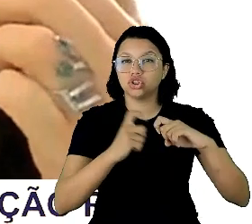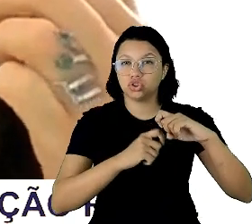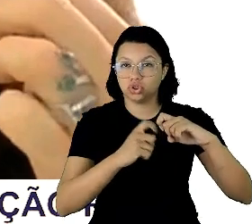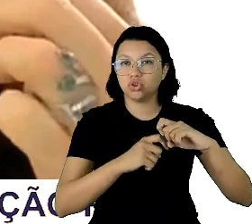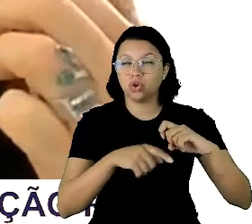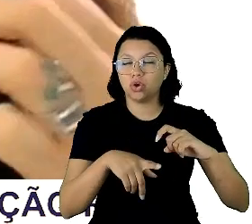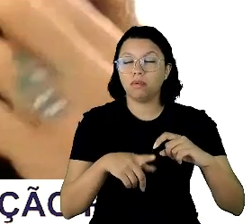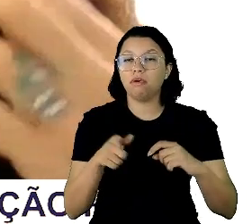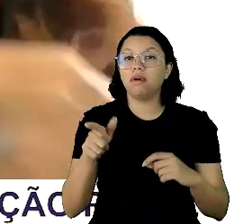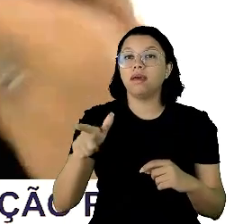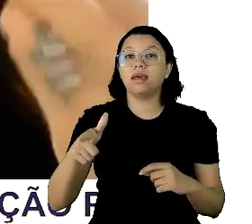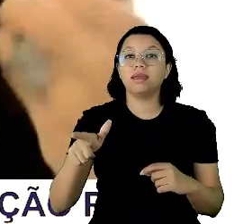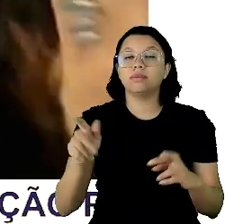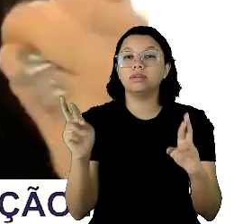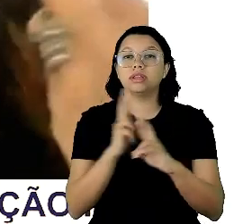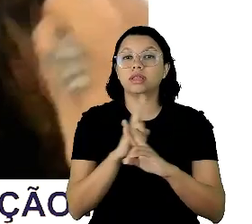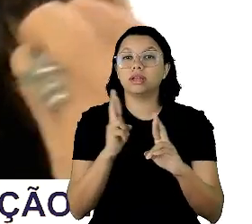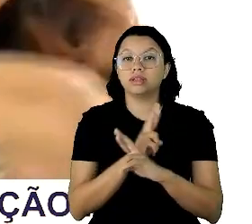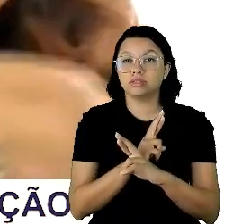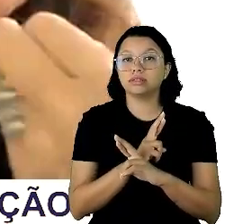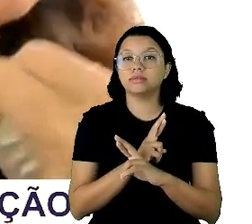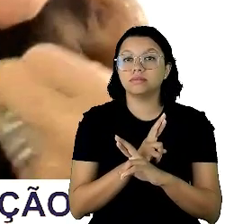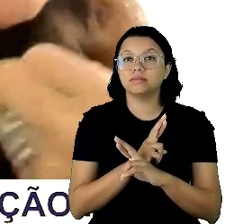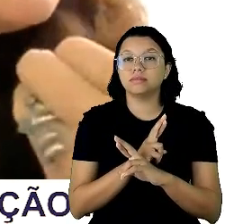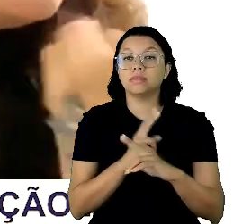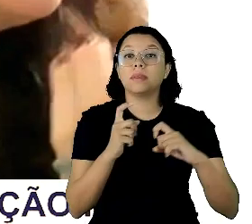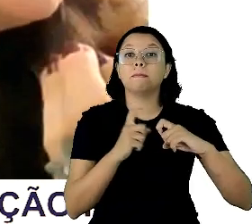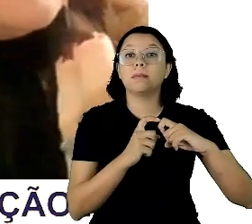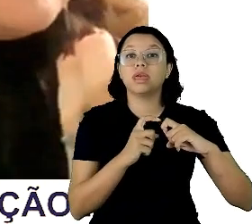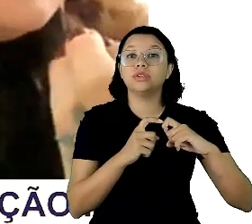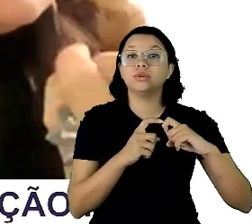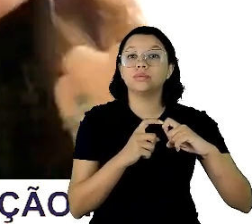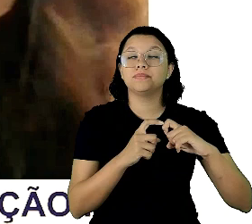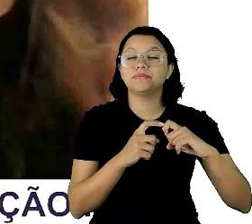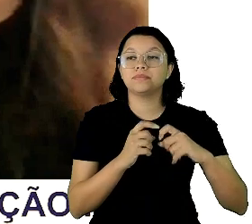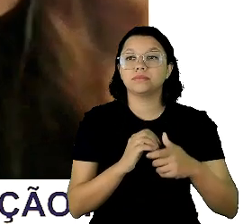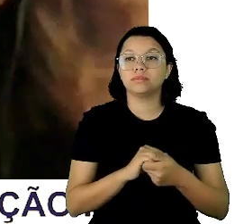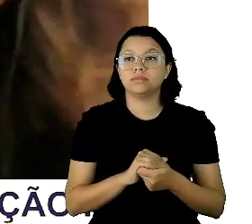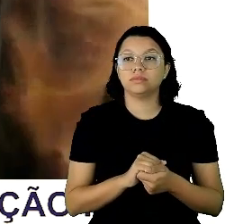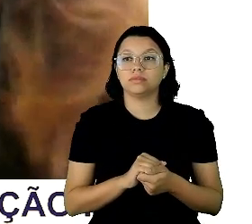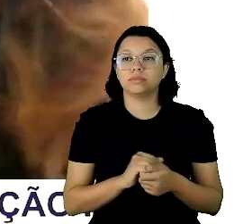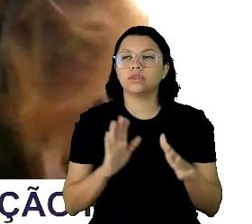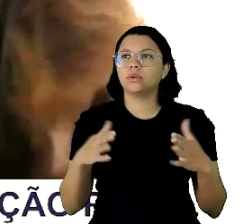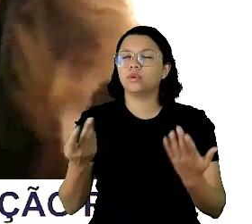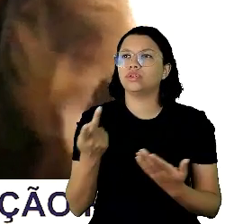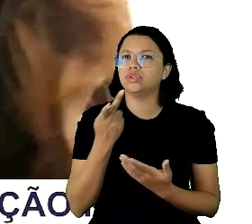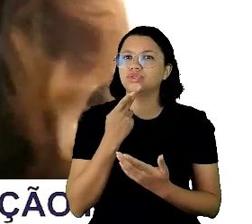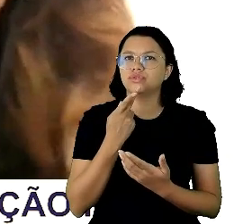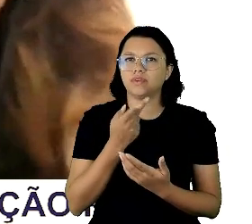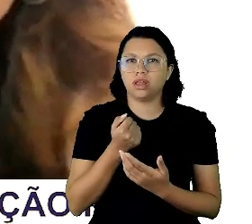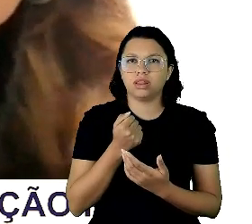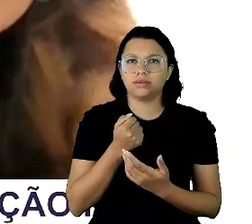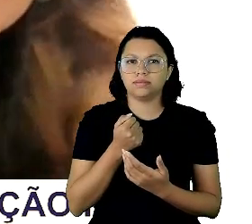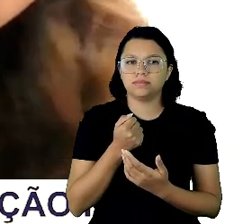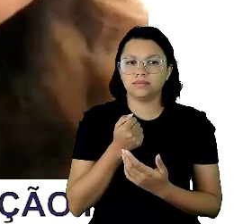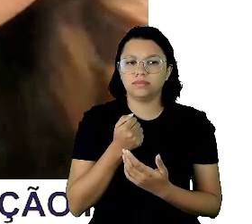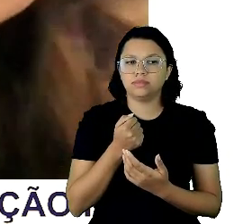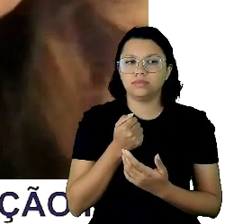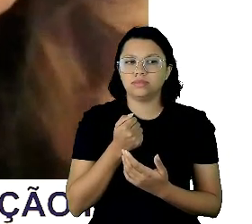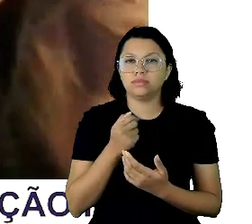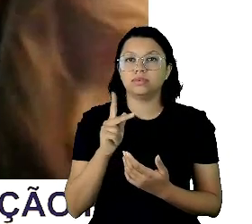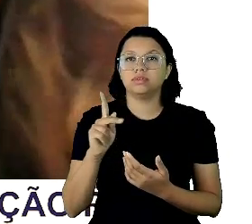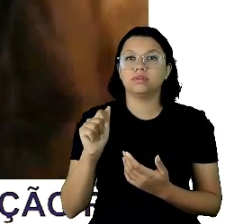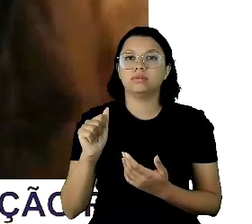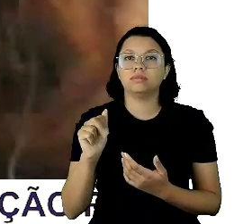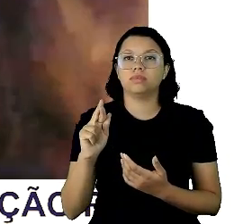não tem a ver, né? Estudos médicos, né? Porque quando a gente fala das parafilias, né? As